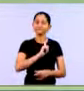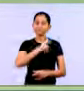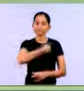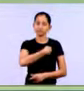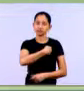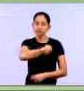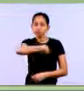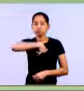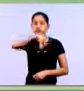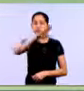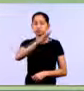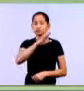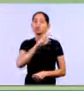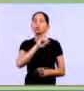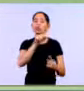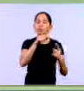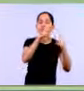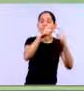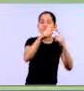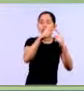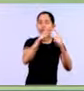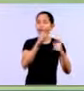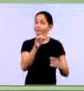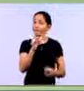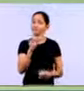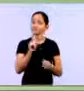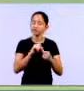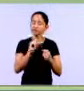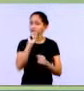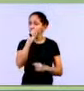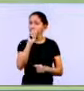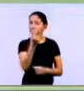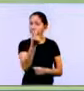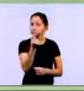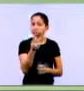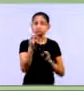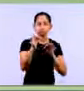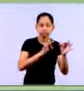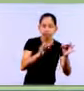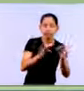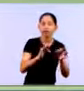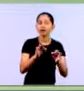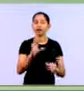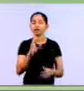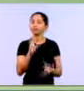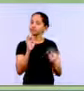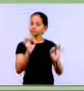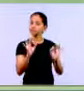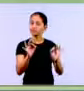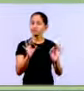o principal fim dela é intervir no domínio econômico, ou seja, garantir que